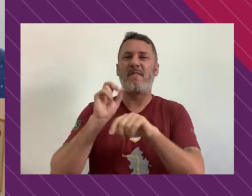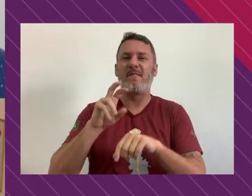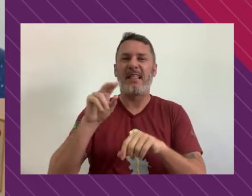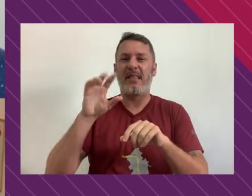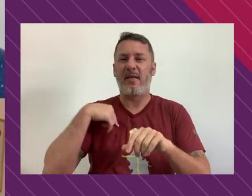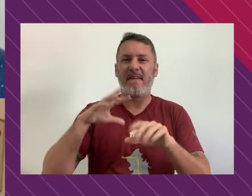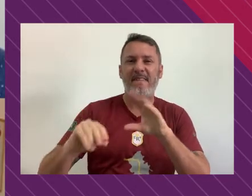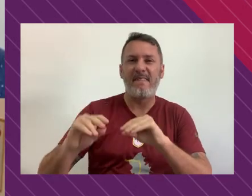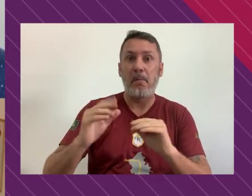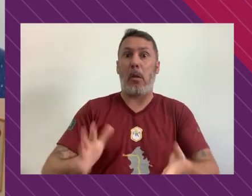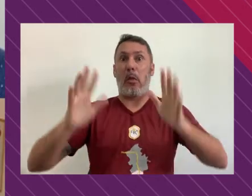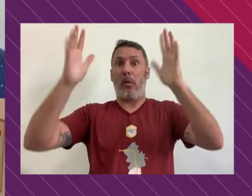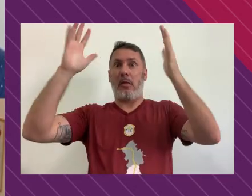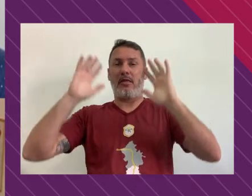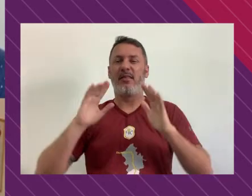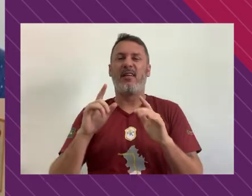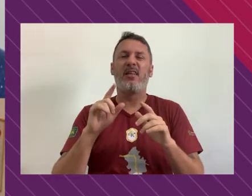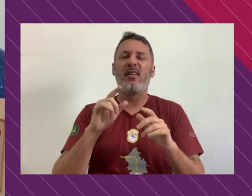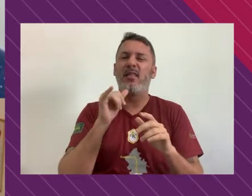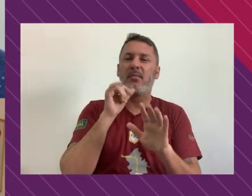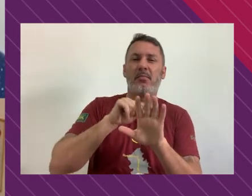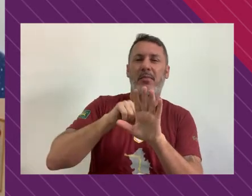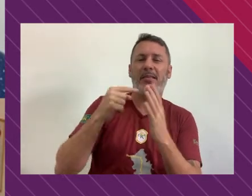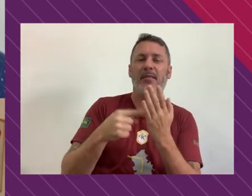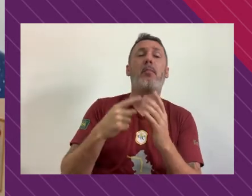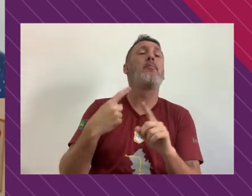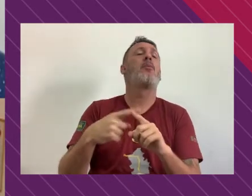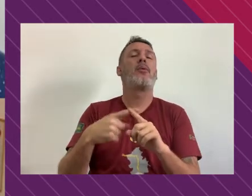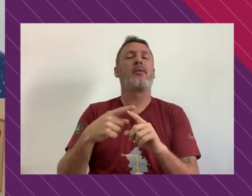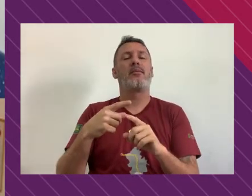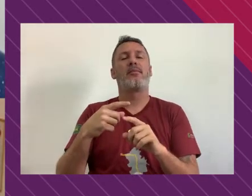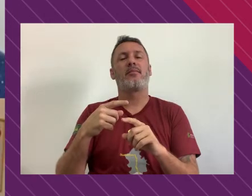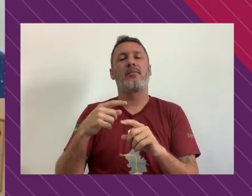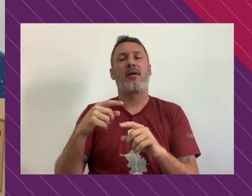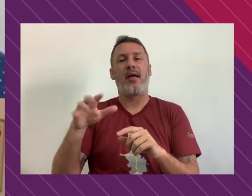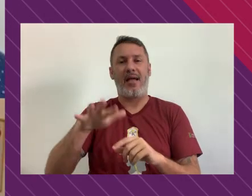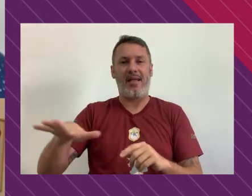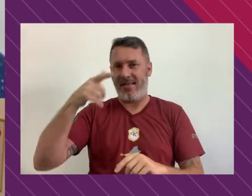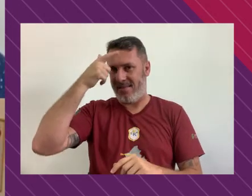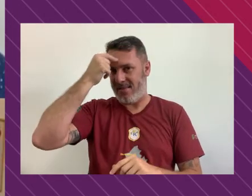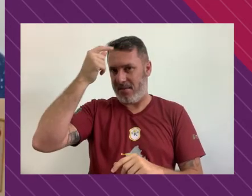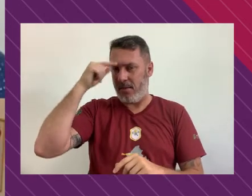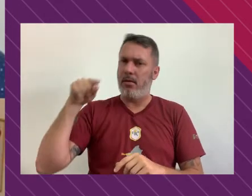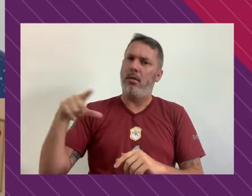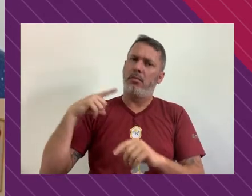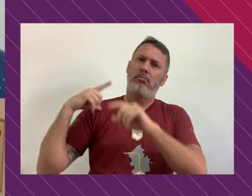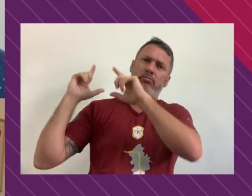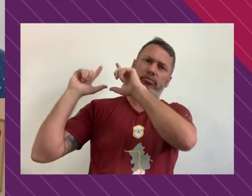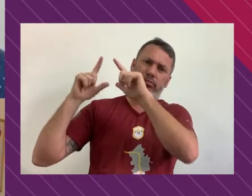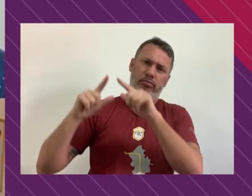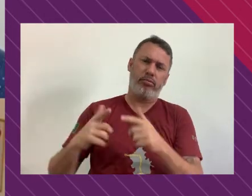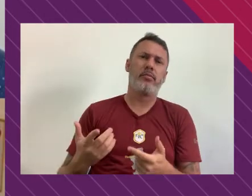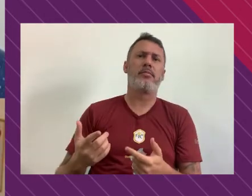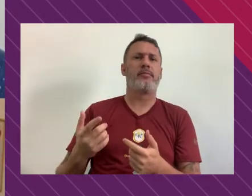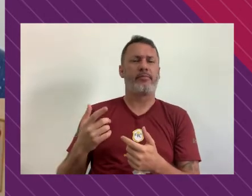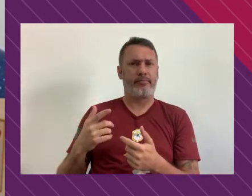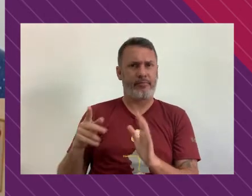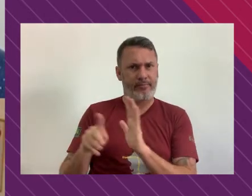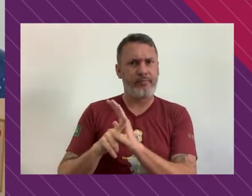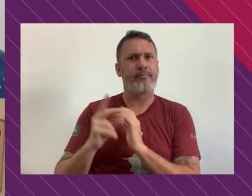Ele vai cobrando competências de diferentes áreas. Eu brinco com os meus alunos em sala de aula